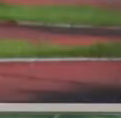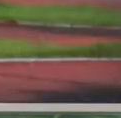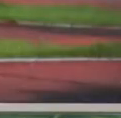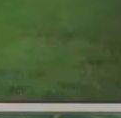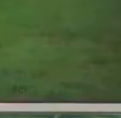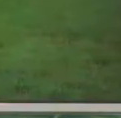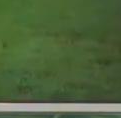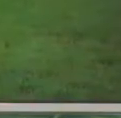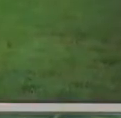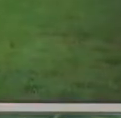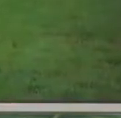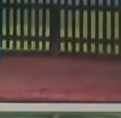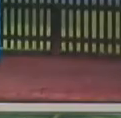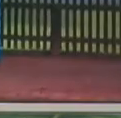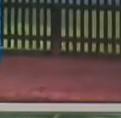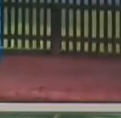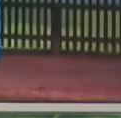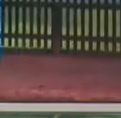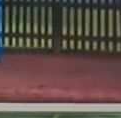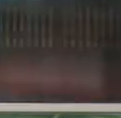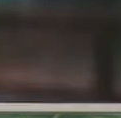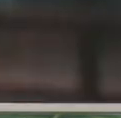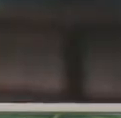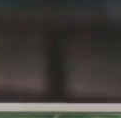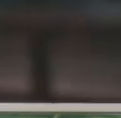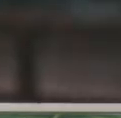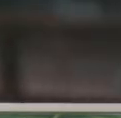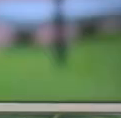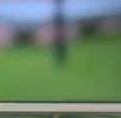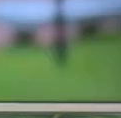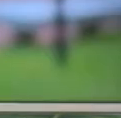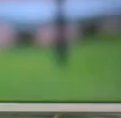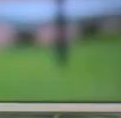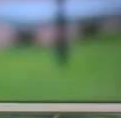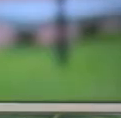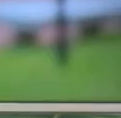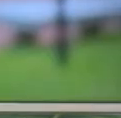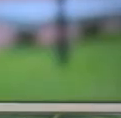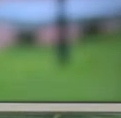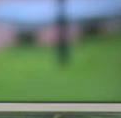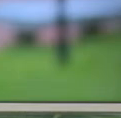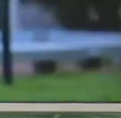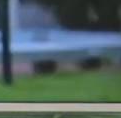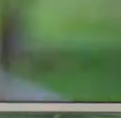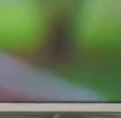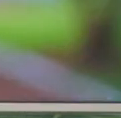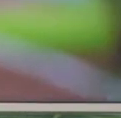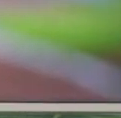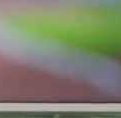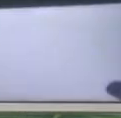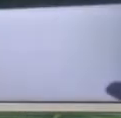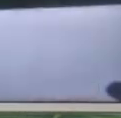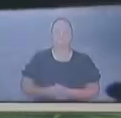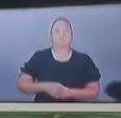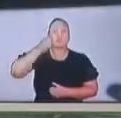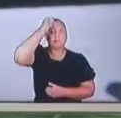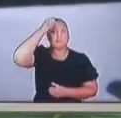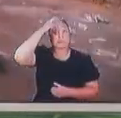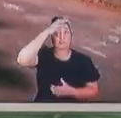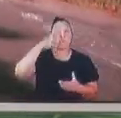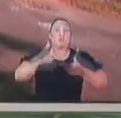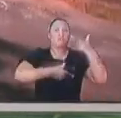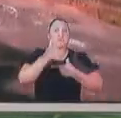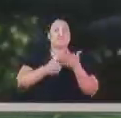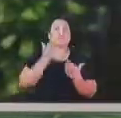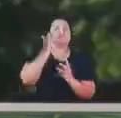A Prefeitura de Sorriso está fazendo sua parte e no que depender de nós, continuaremos a fortalecer uma cidade segura para se viver